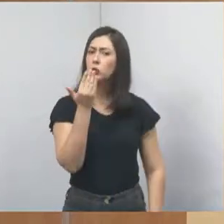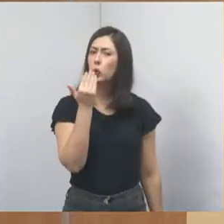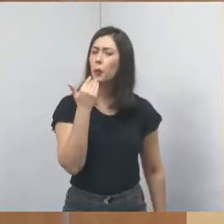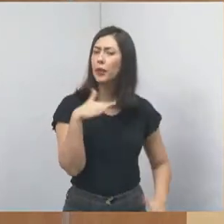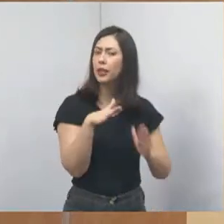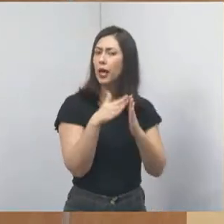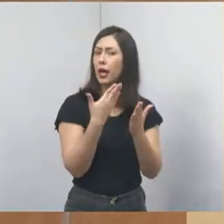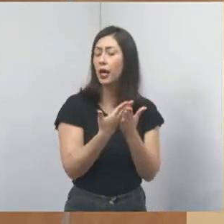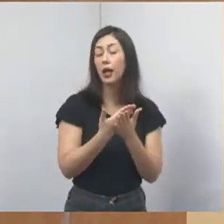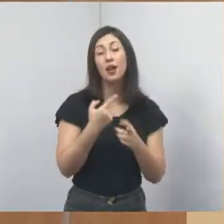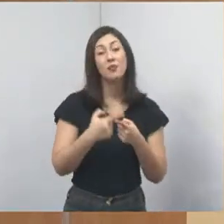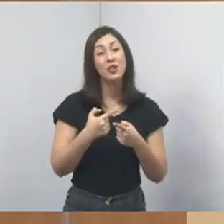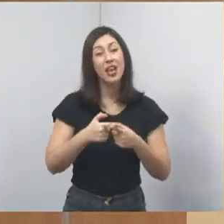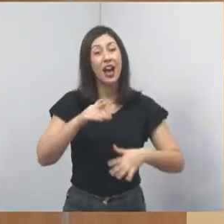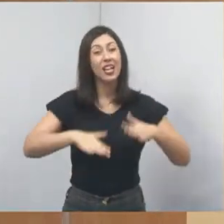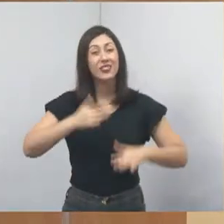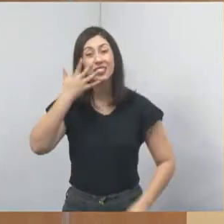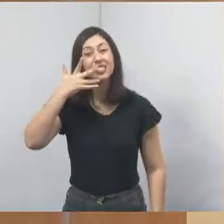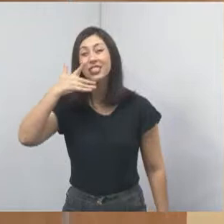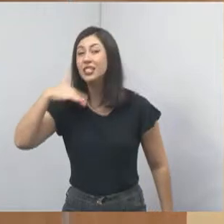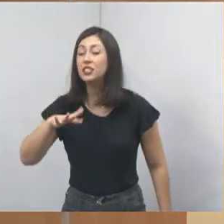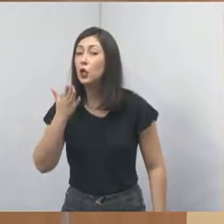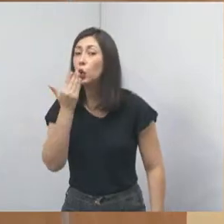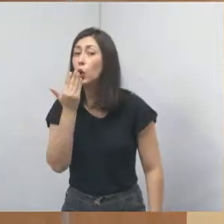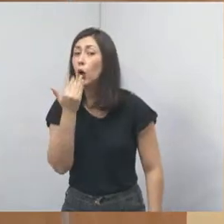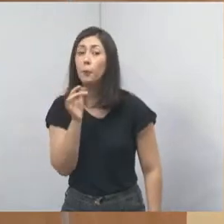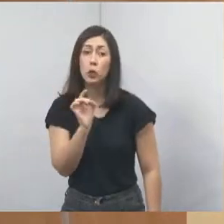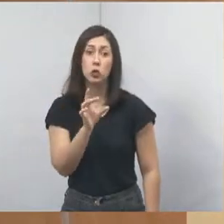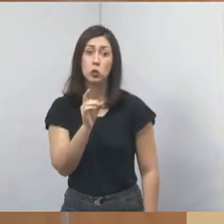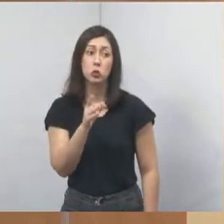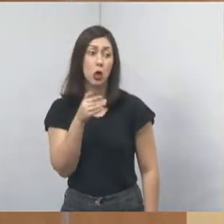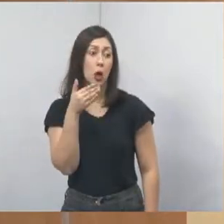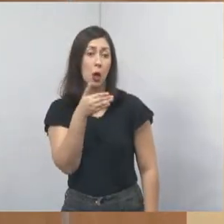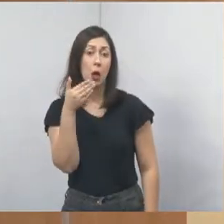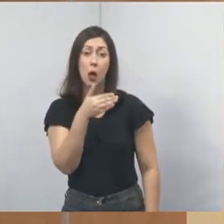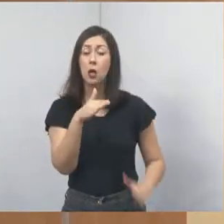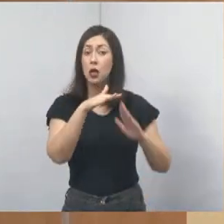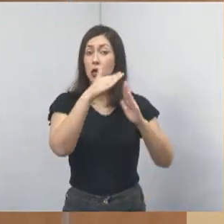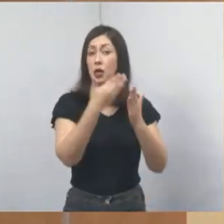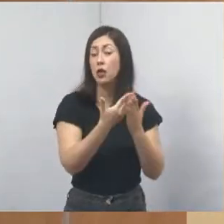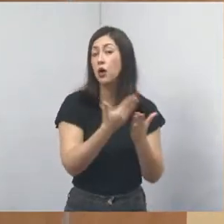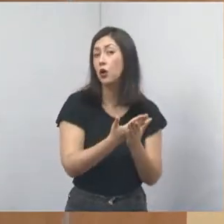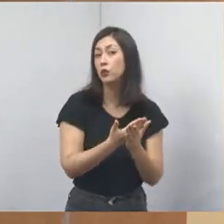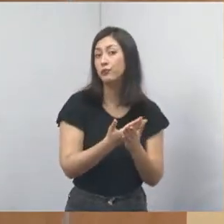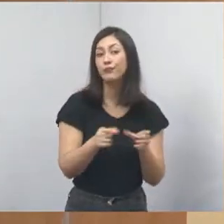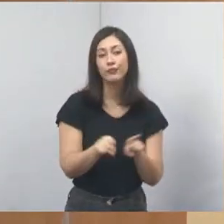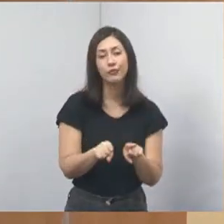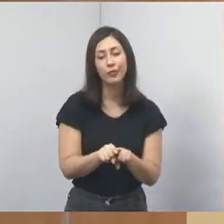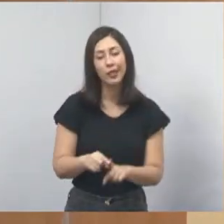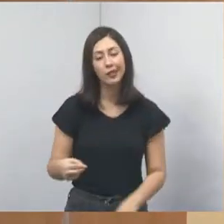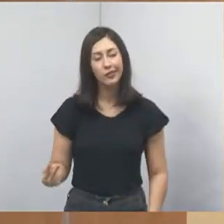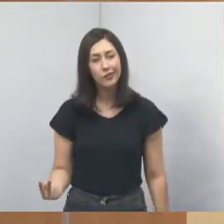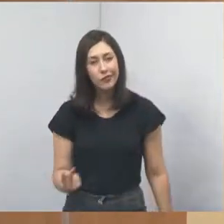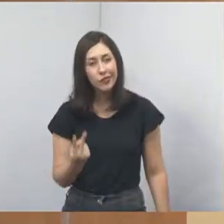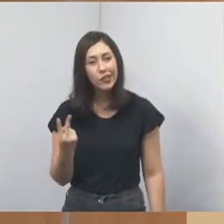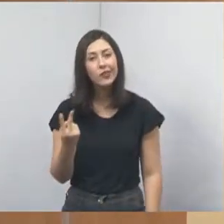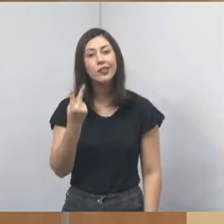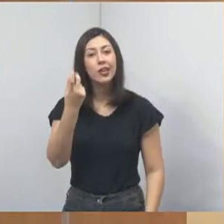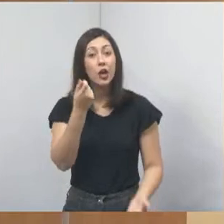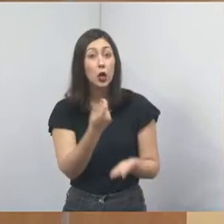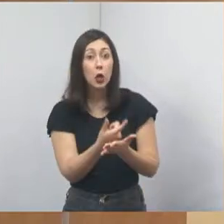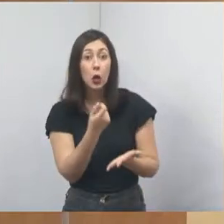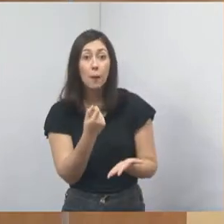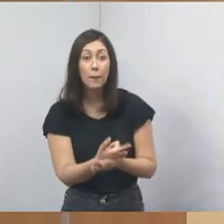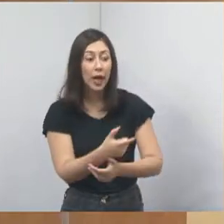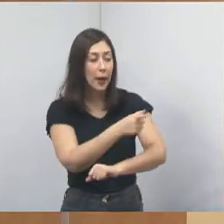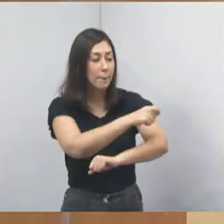às vezes, é a única refeição saudável das crianças. Valorizar a compra de alimentos da agricultura familiar